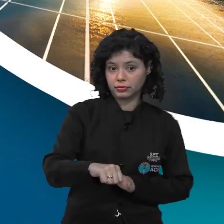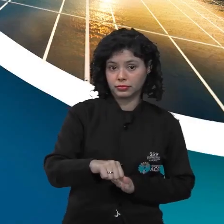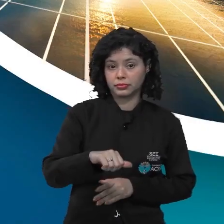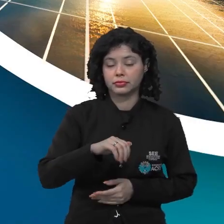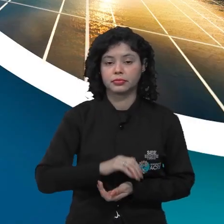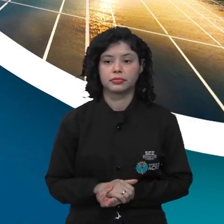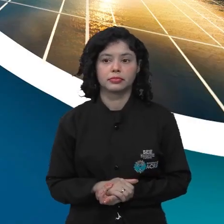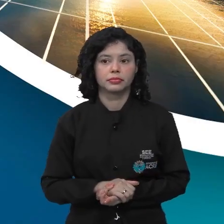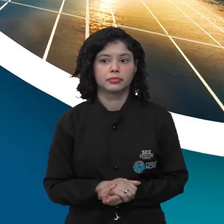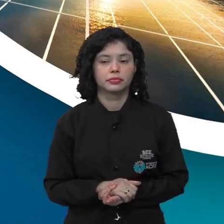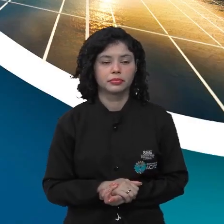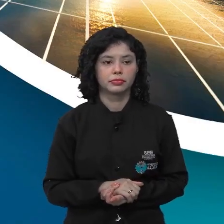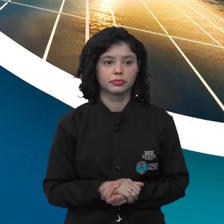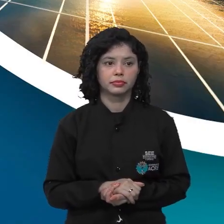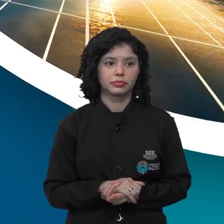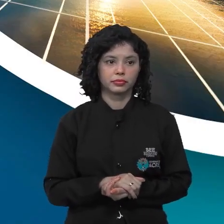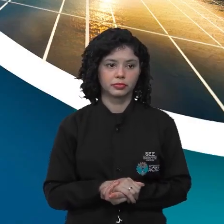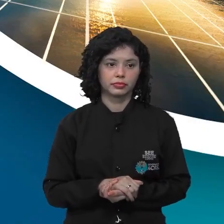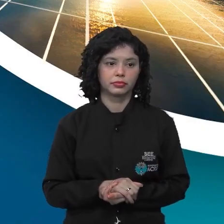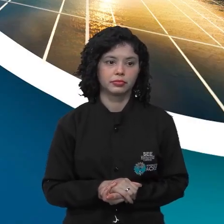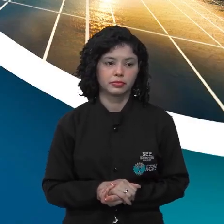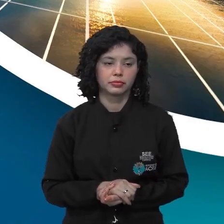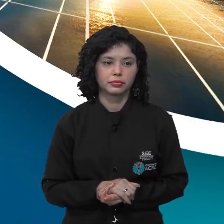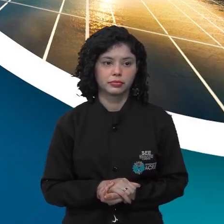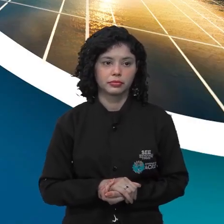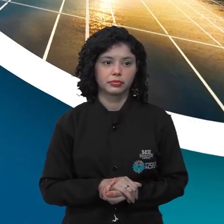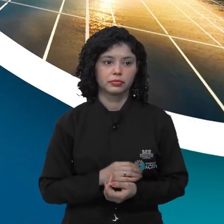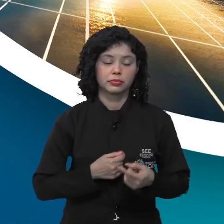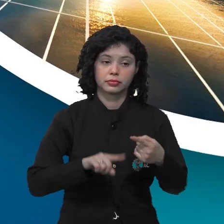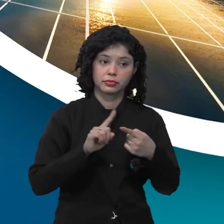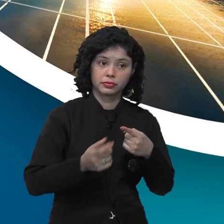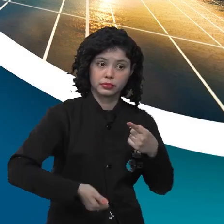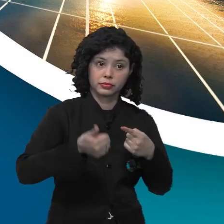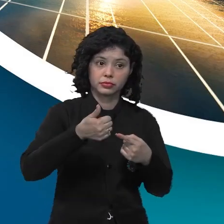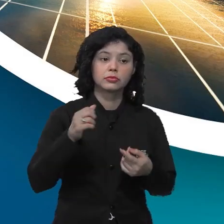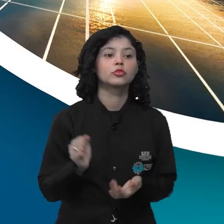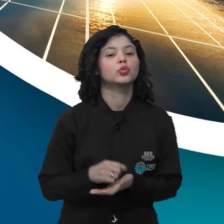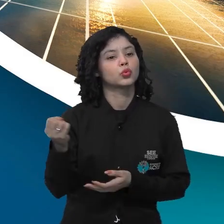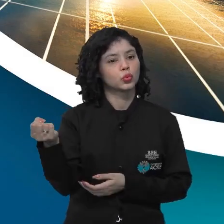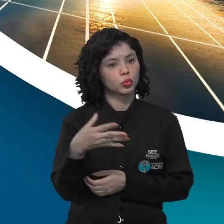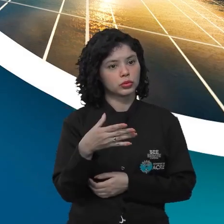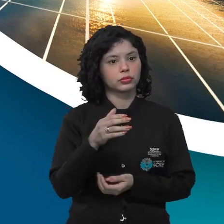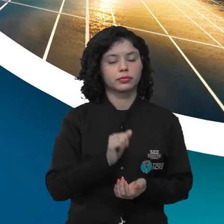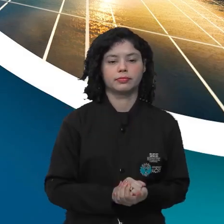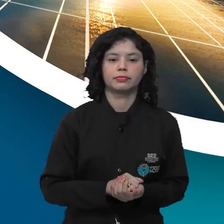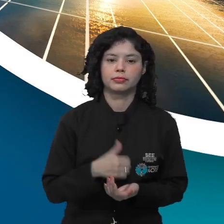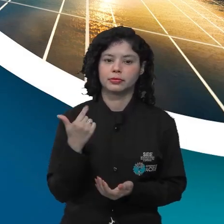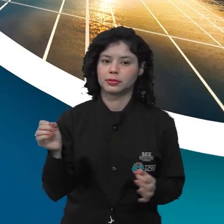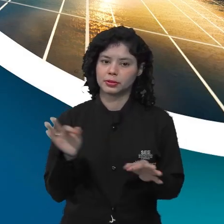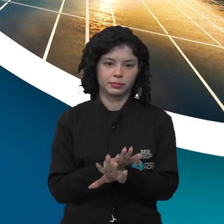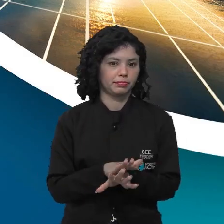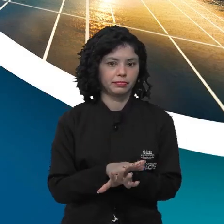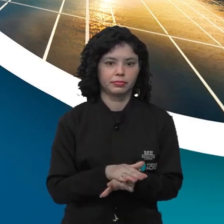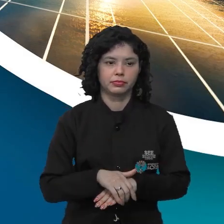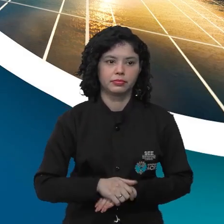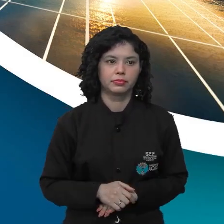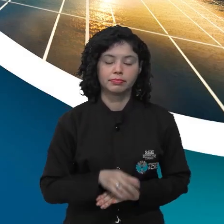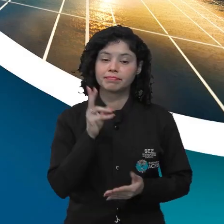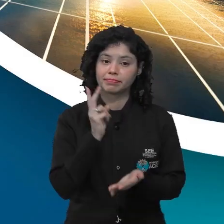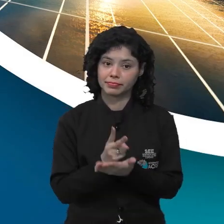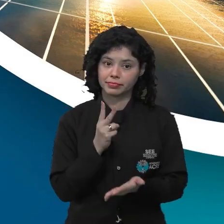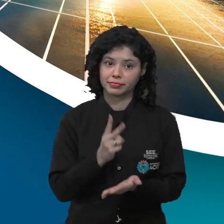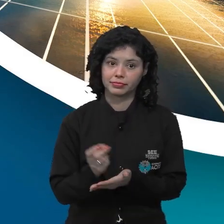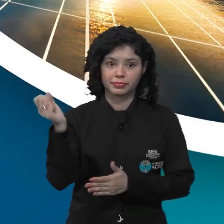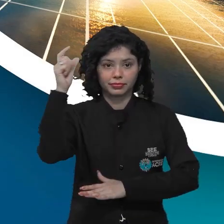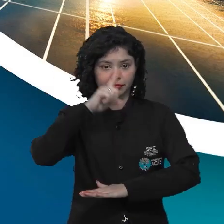e desvantagens aqui da energia solar? Então, a vantagem é que ela é renovável e inesgotável, né? Nós sempre teremos